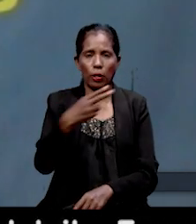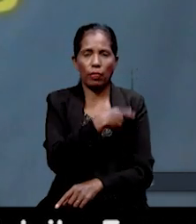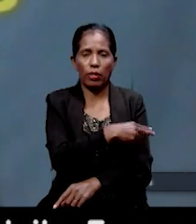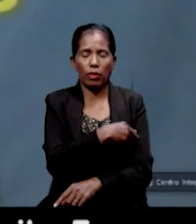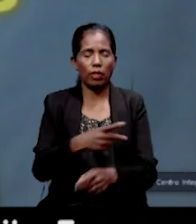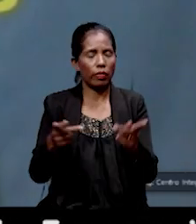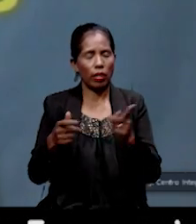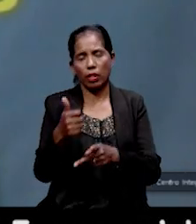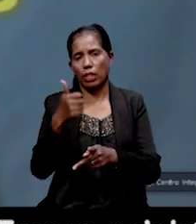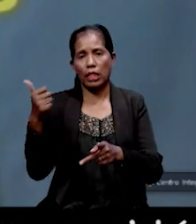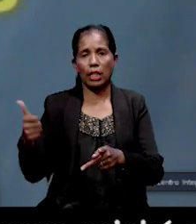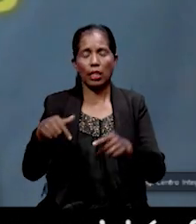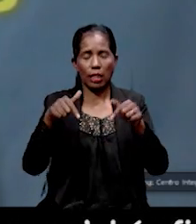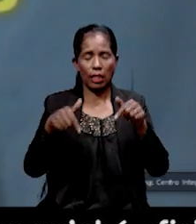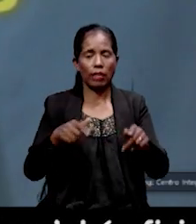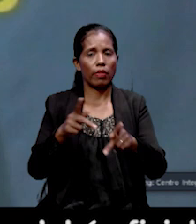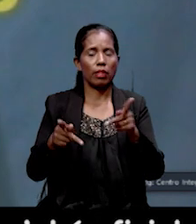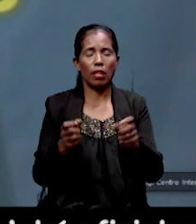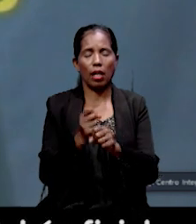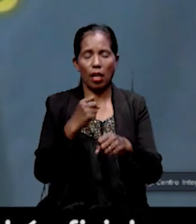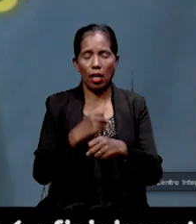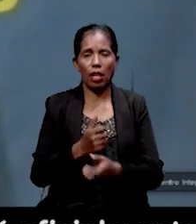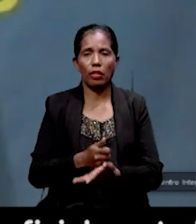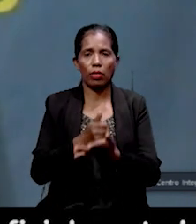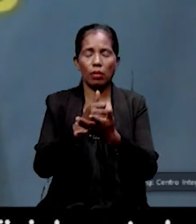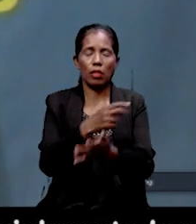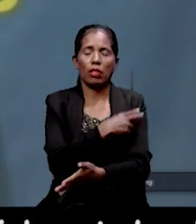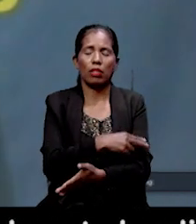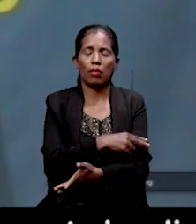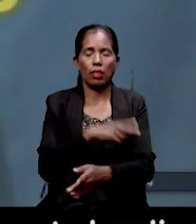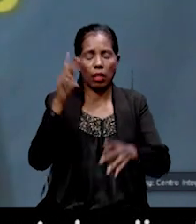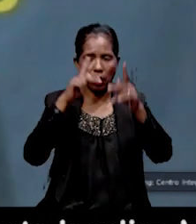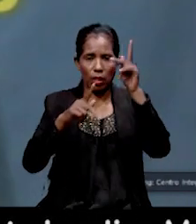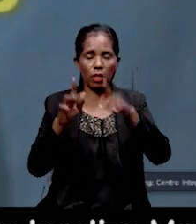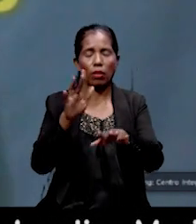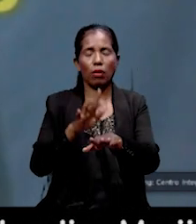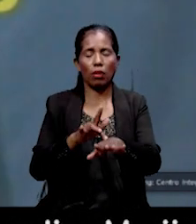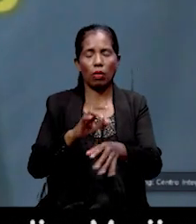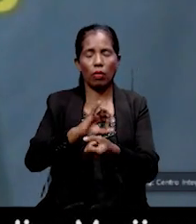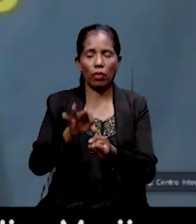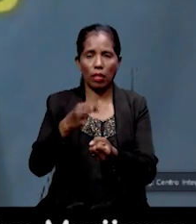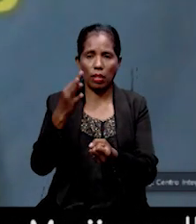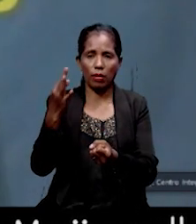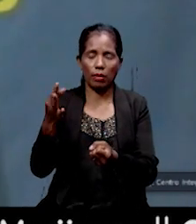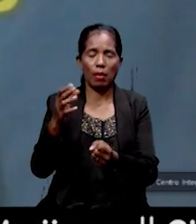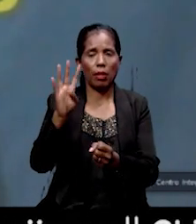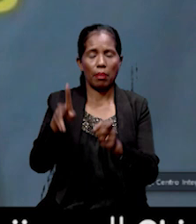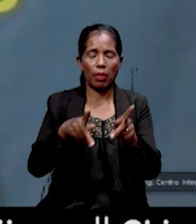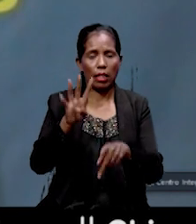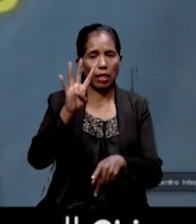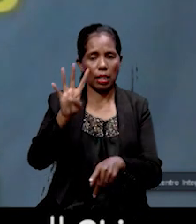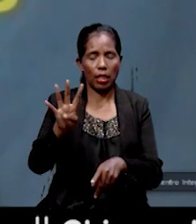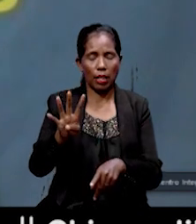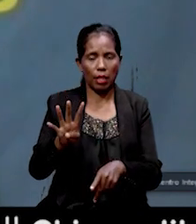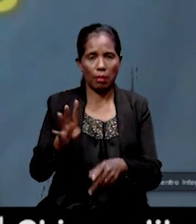fatin selo e a território larantoma, halo tratamento hospitalizado, ba caso detetado positivo, nain hat, moderado, ema ida,